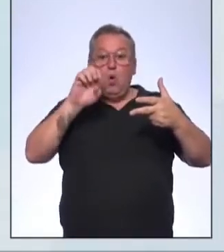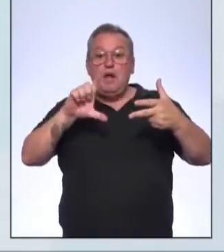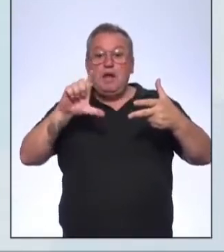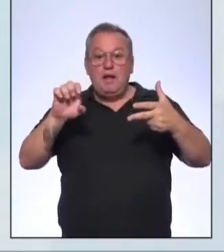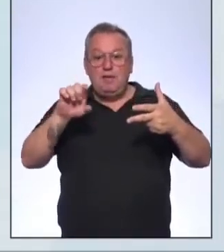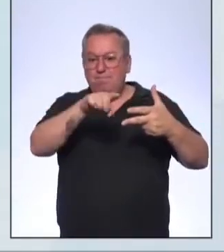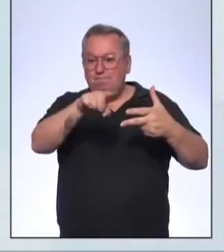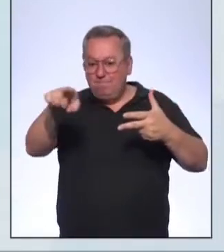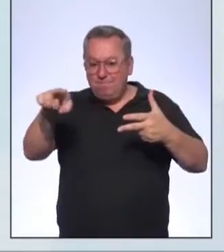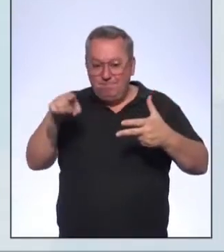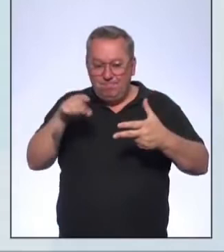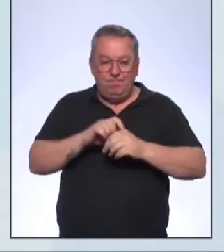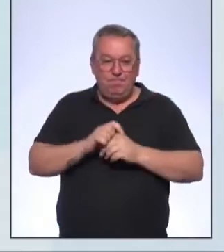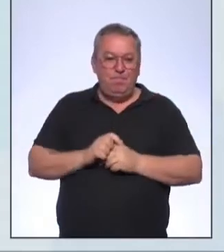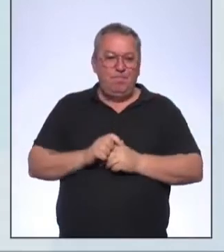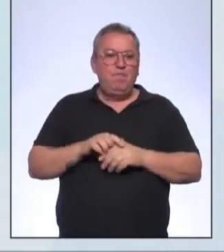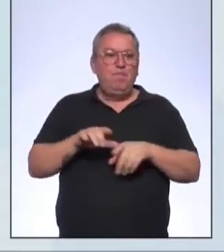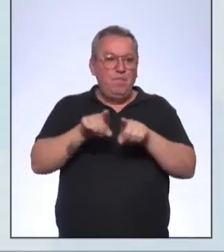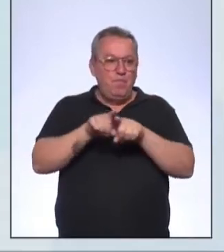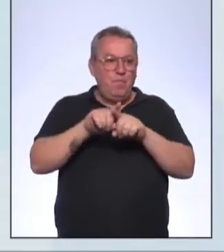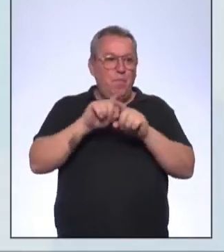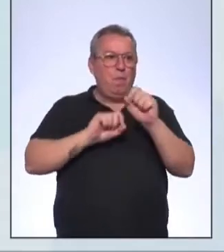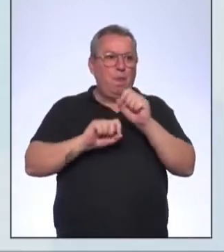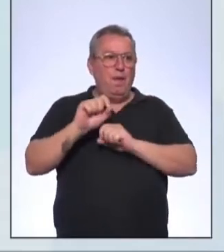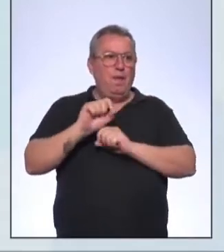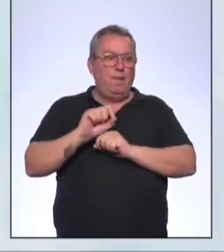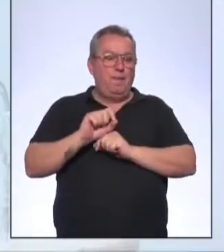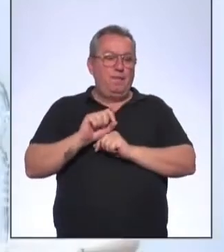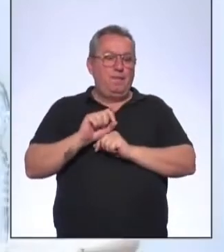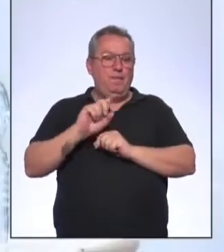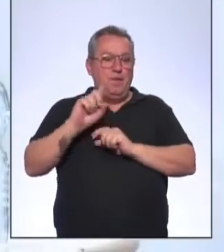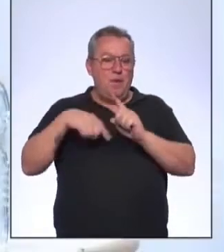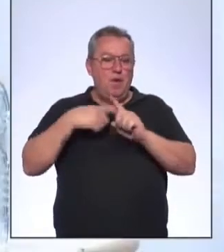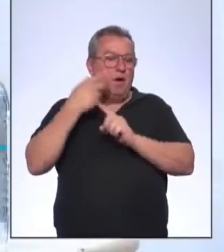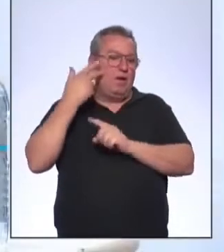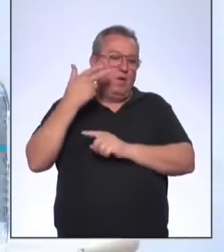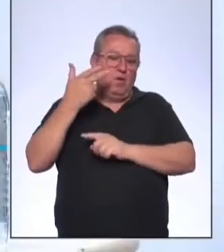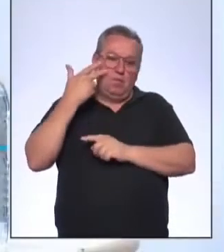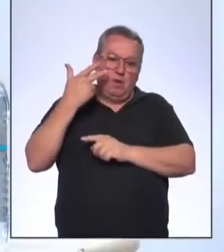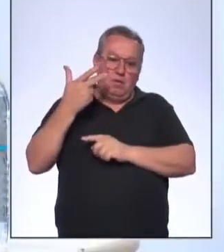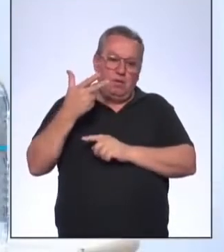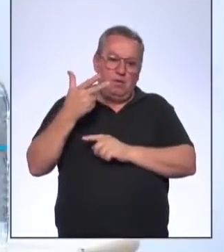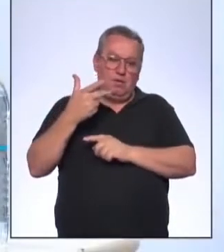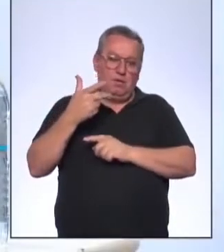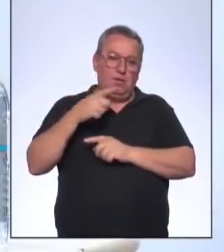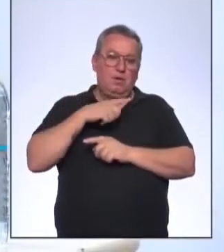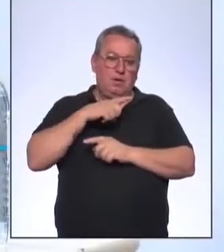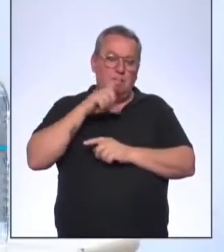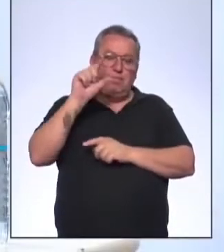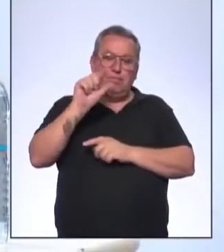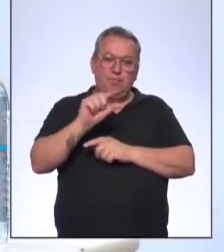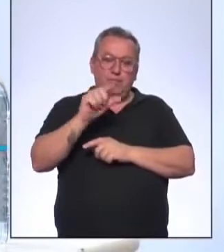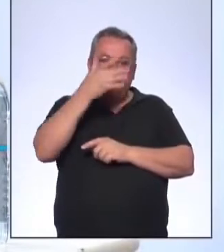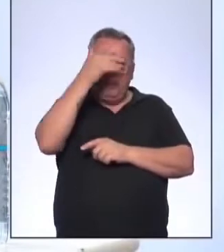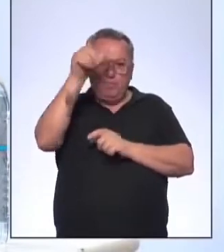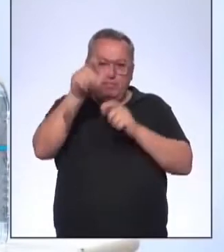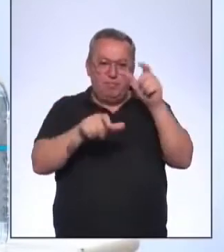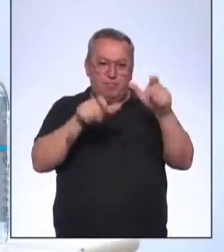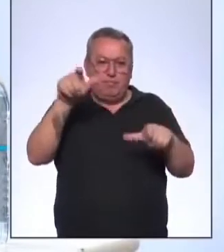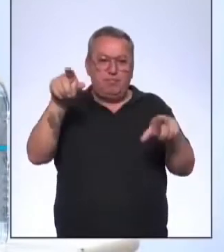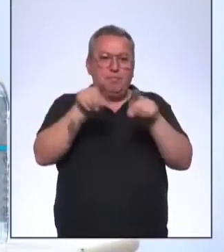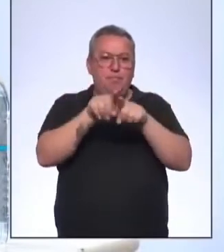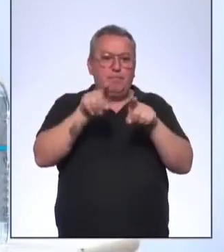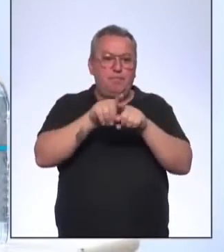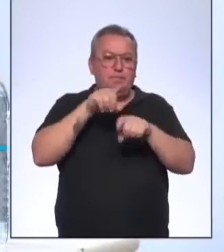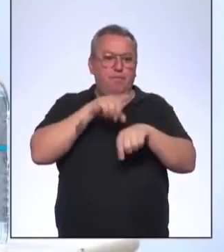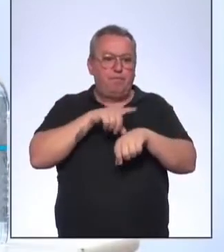lembra do bem muito bem geralmente assim né é o mais comum tá sejam poucas personagens e